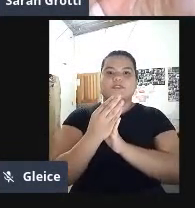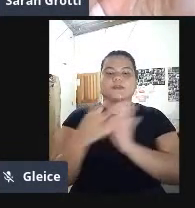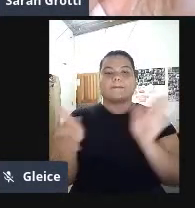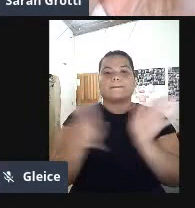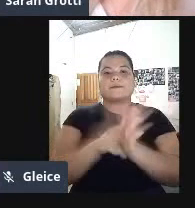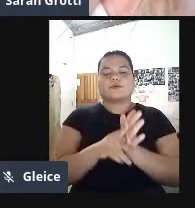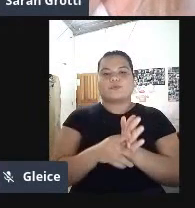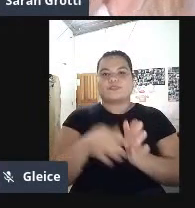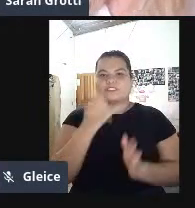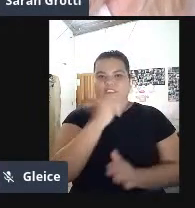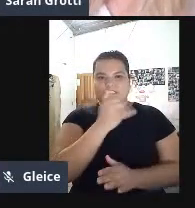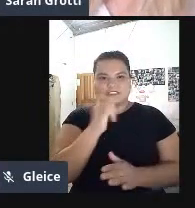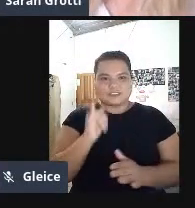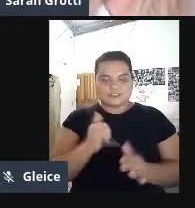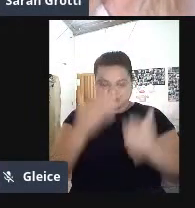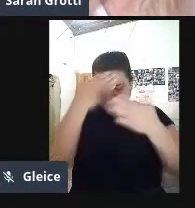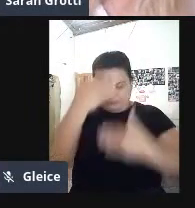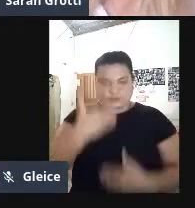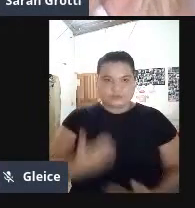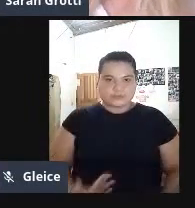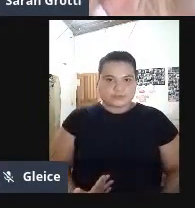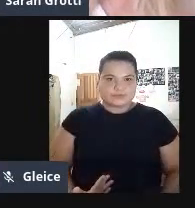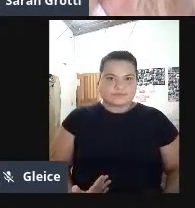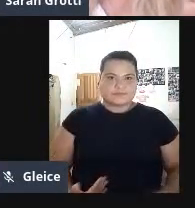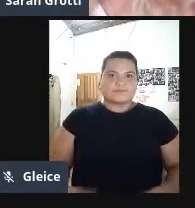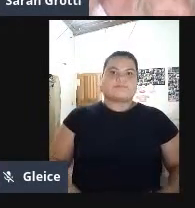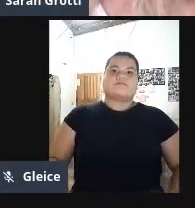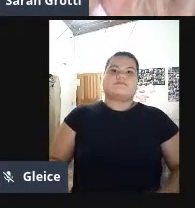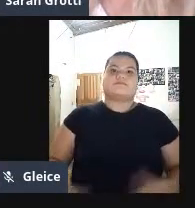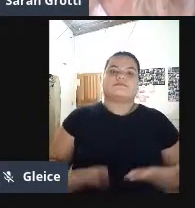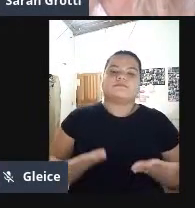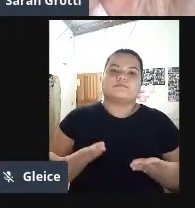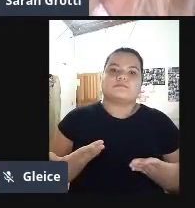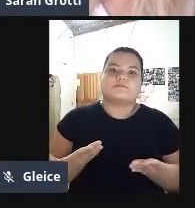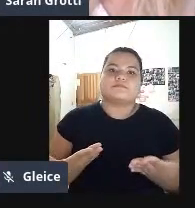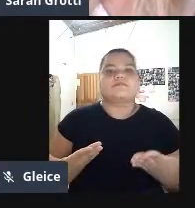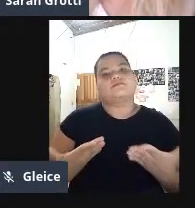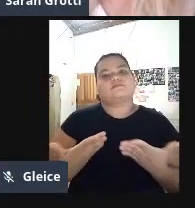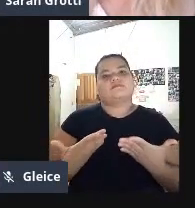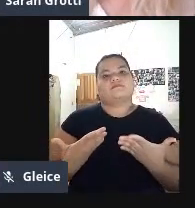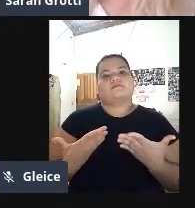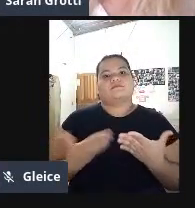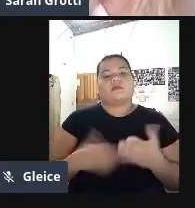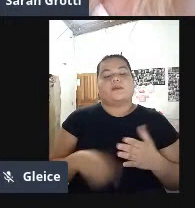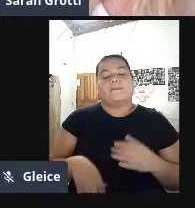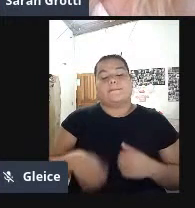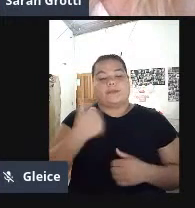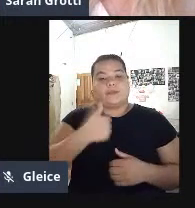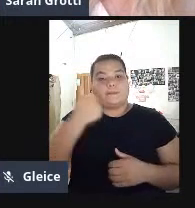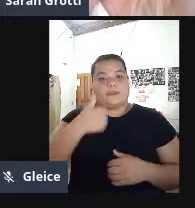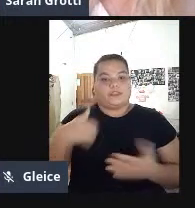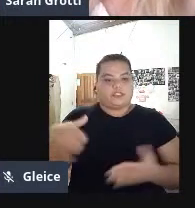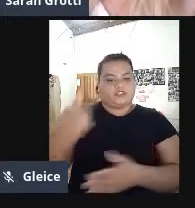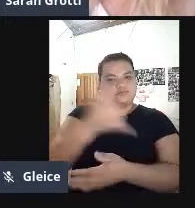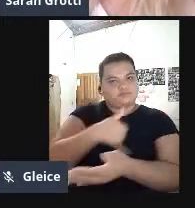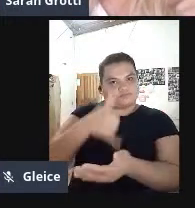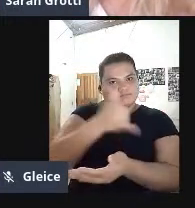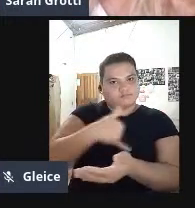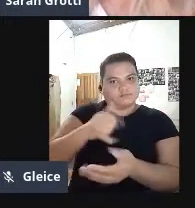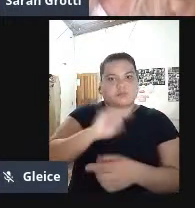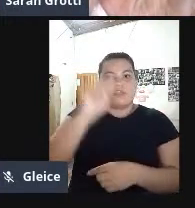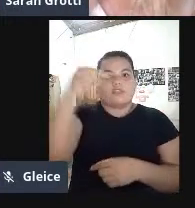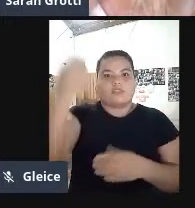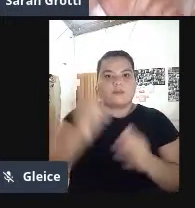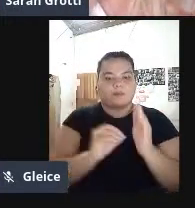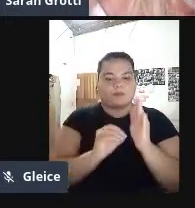no tecido adiposo. Lembrando que reserva, né, primeiro é utilizada a gordura, depois a proteína. A primeira fonte